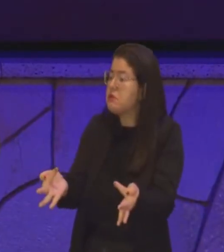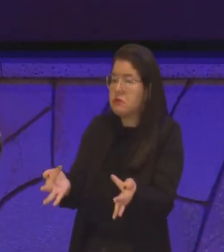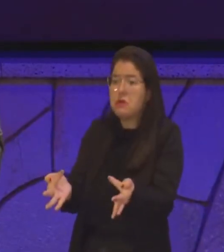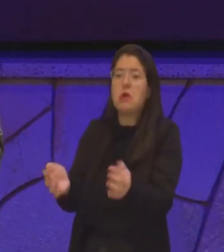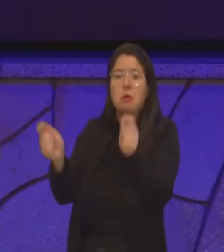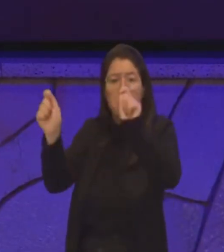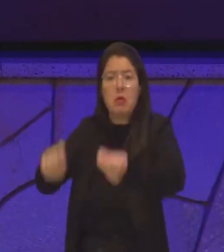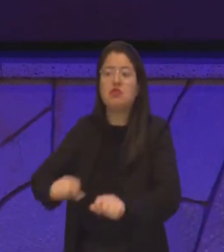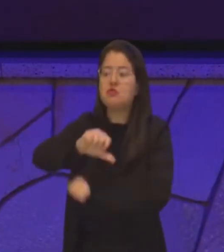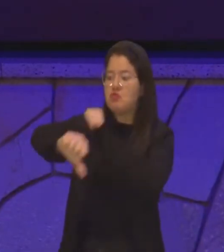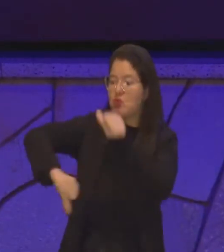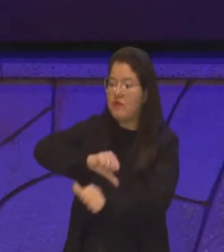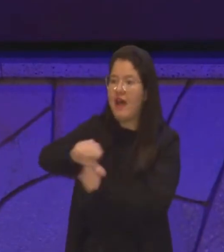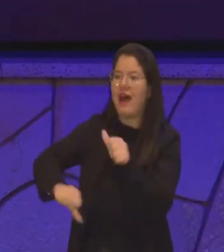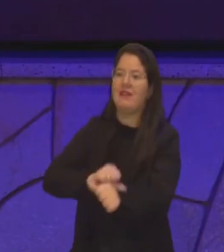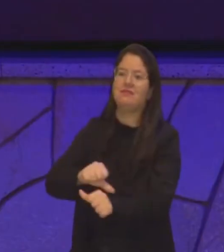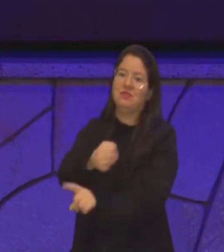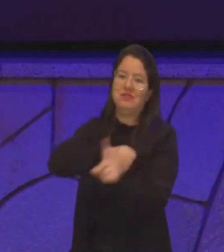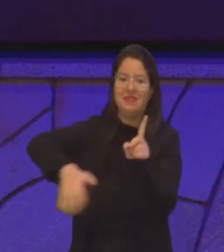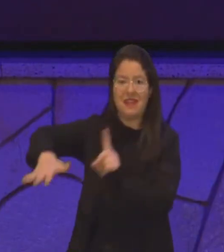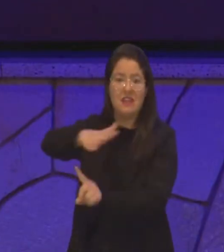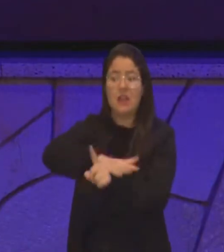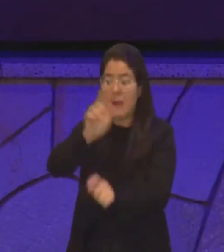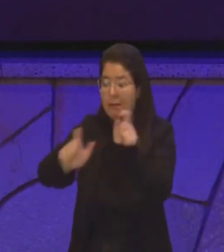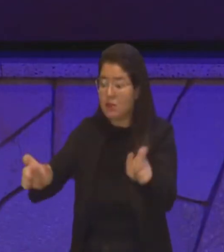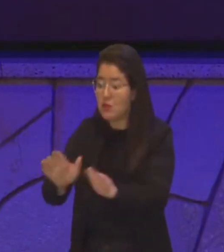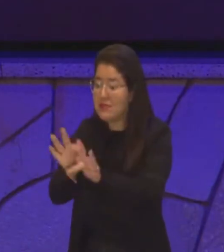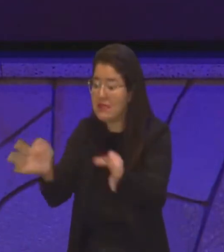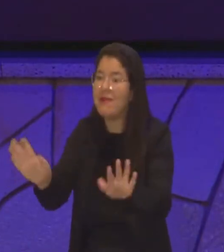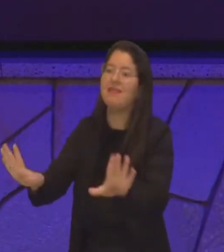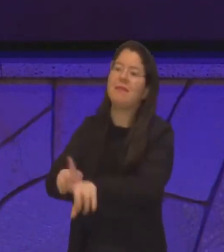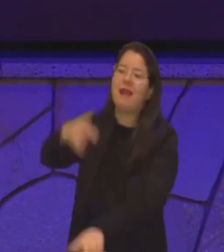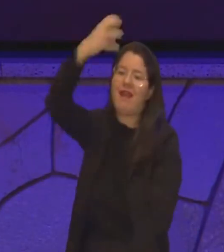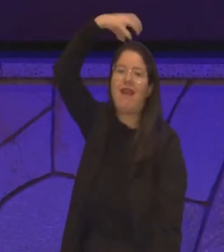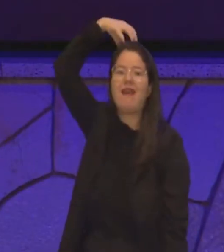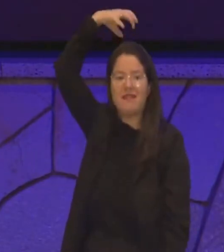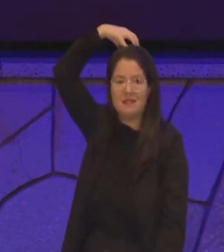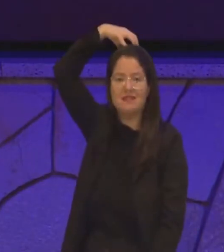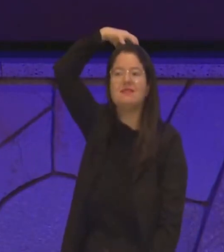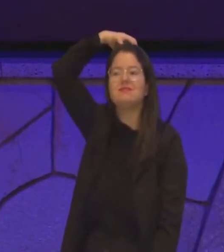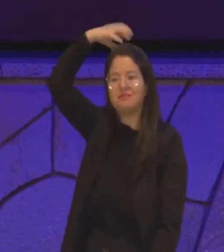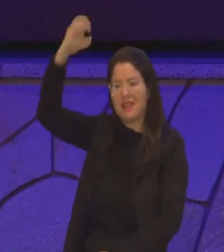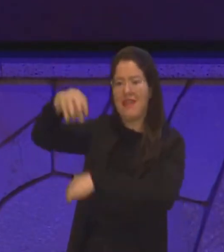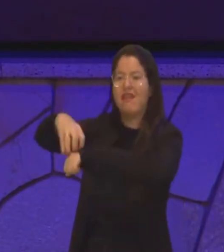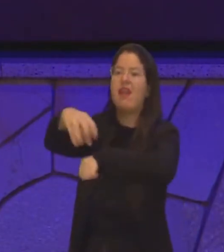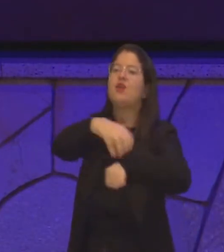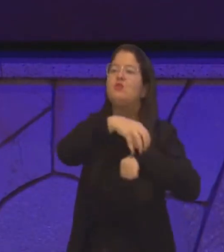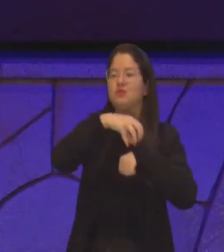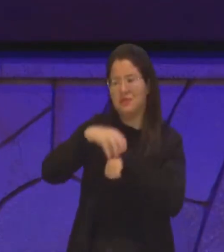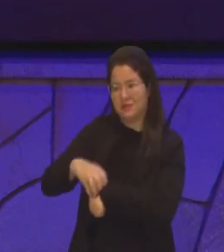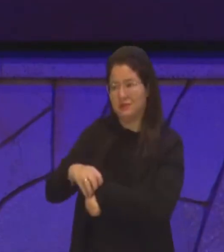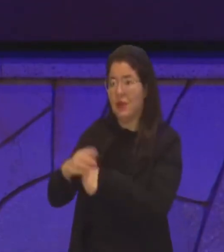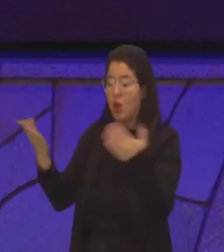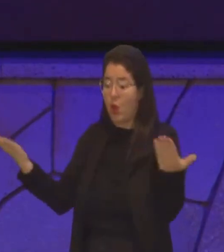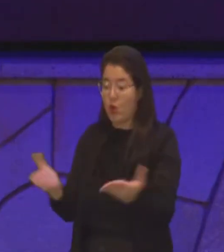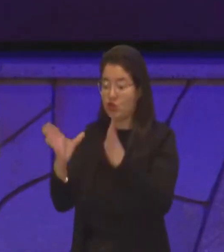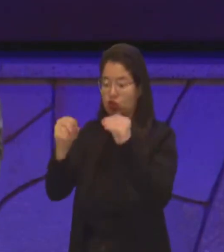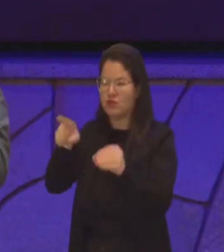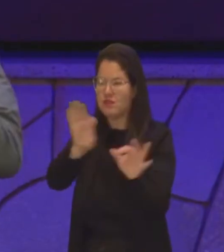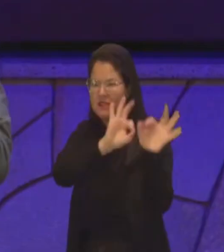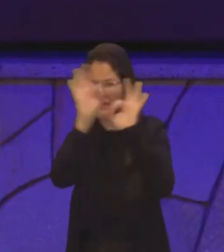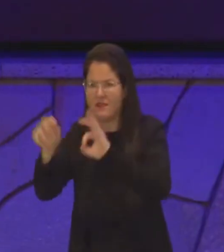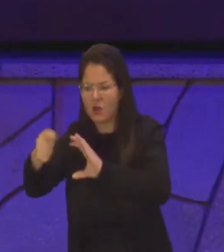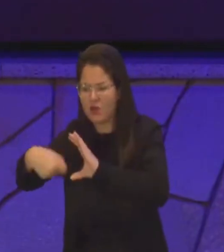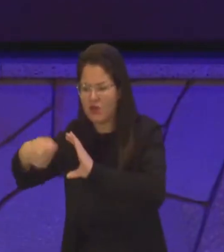transformar pessoas simples, mas também reis e reinos. Nesta noite você viu o vídeo em que